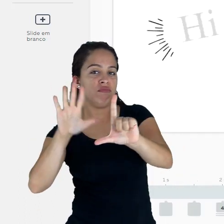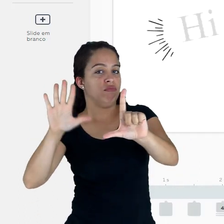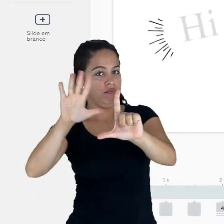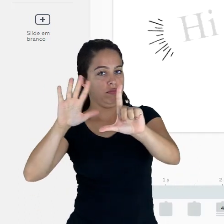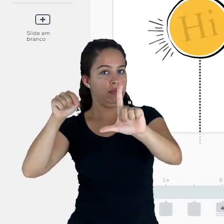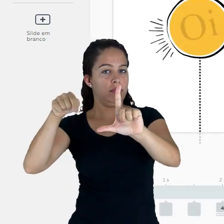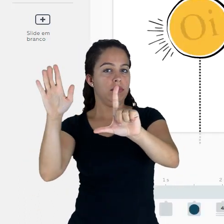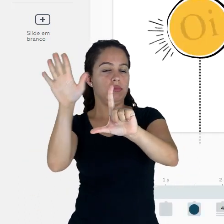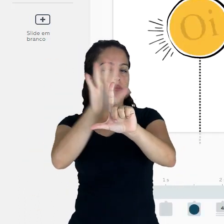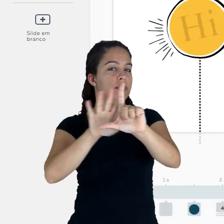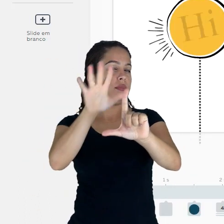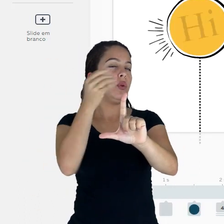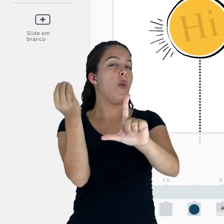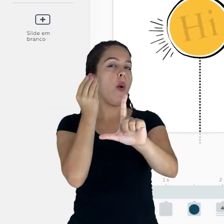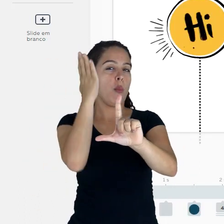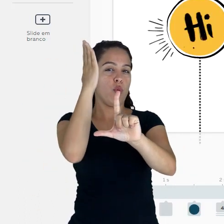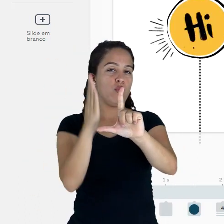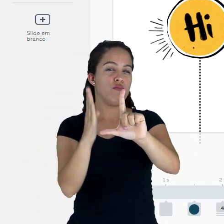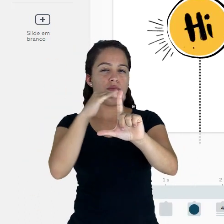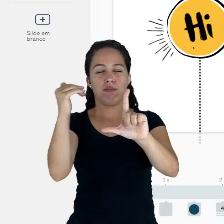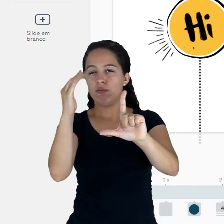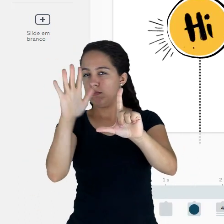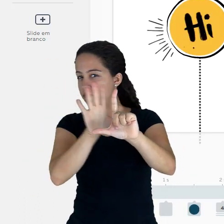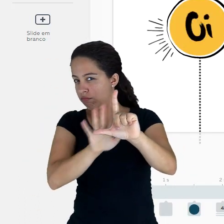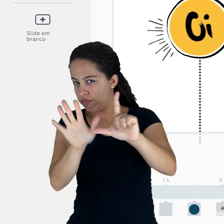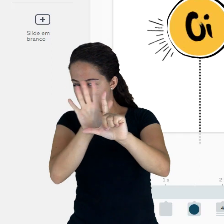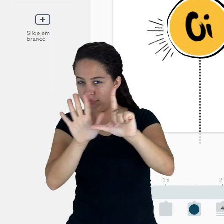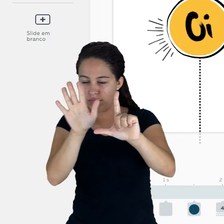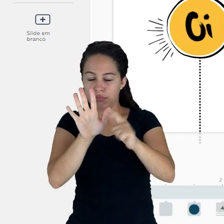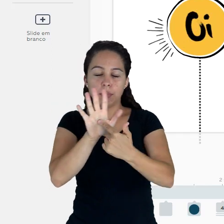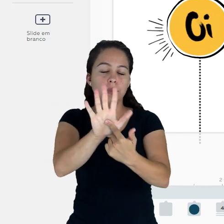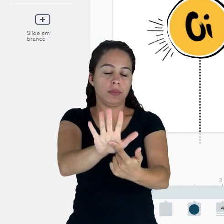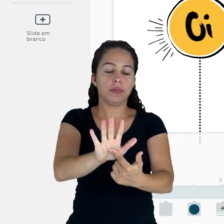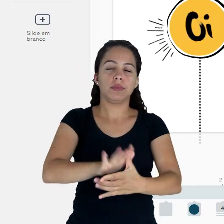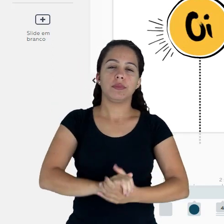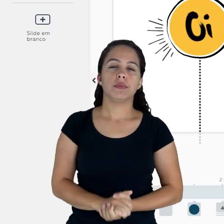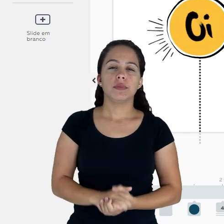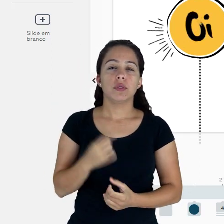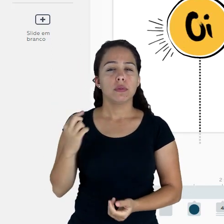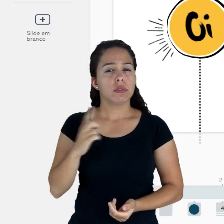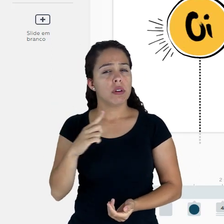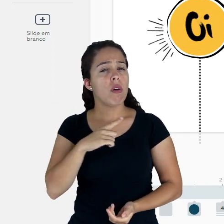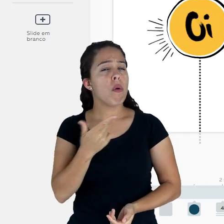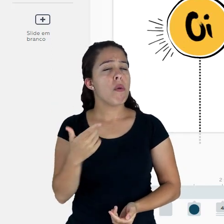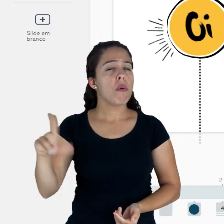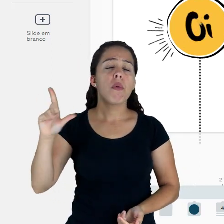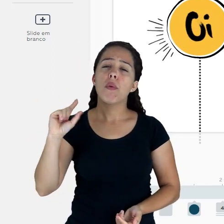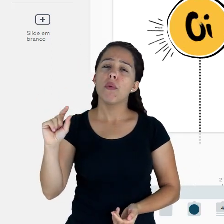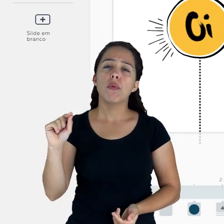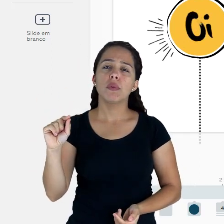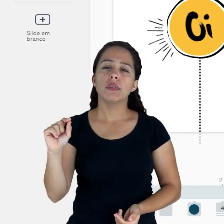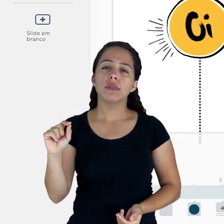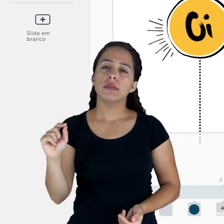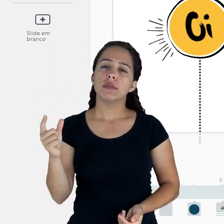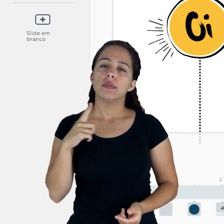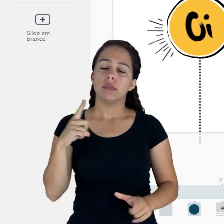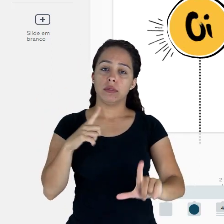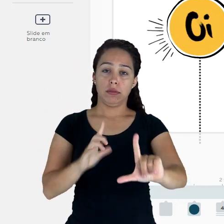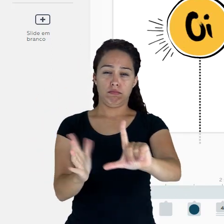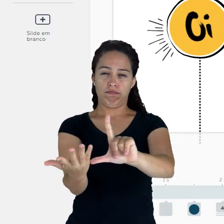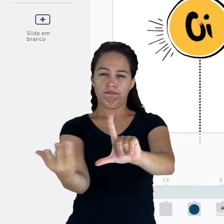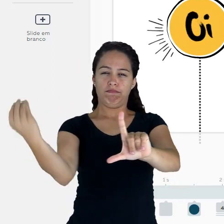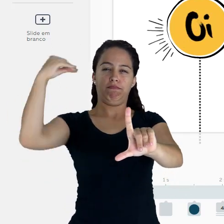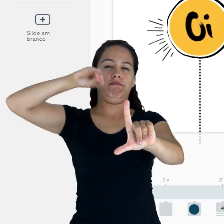do template outra opção que a gente tem é background sou o